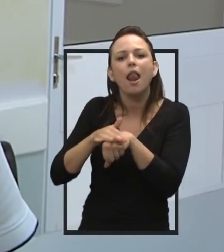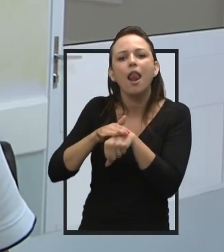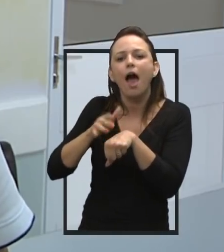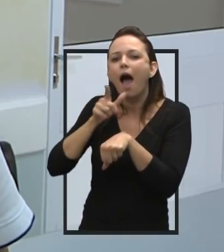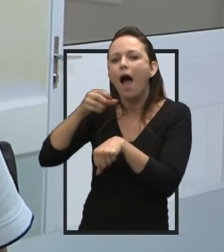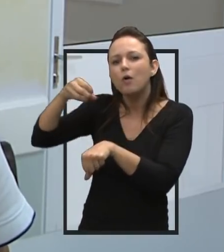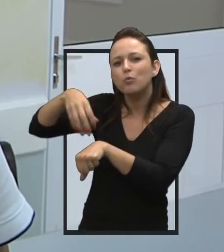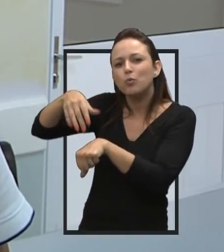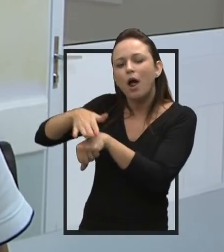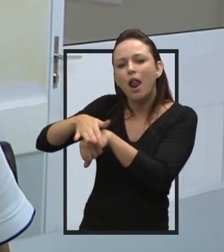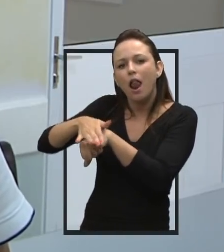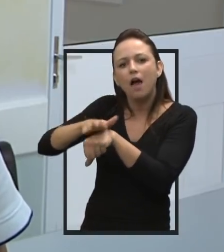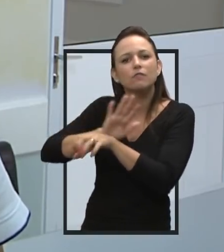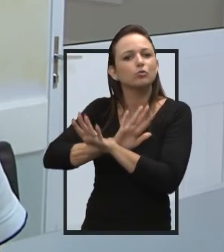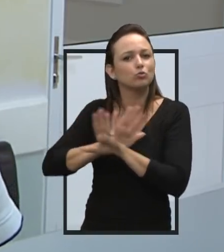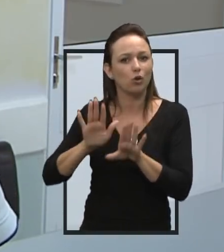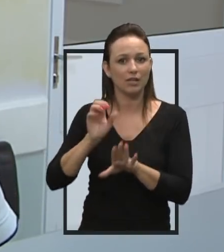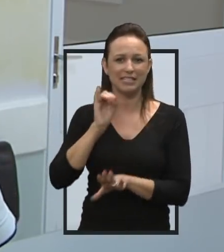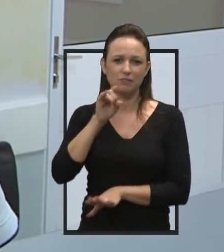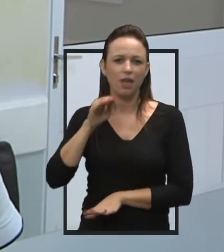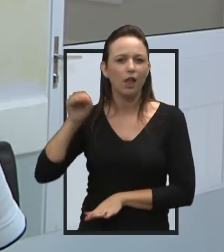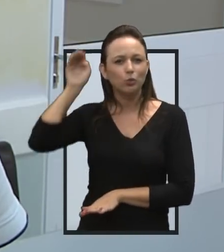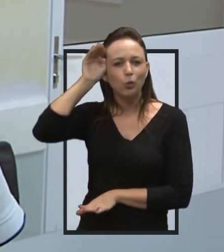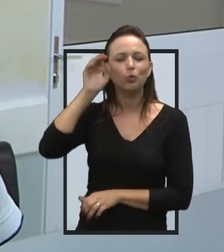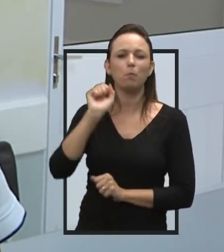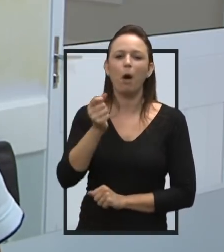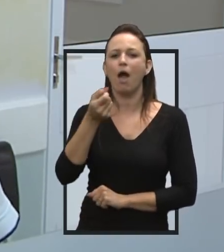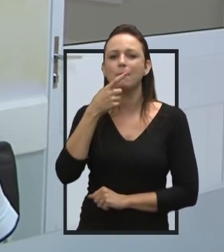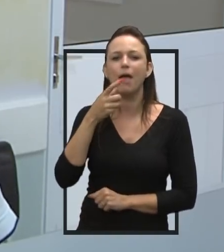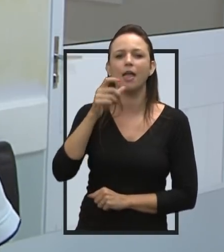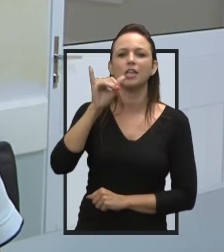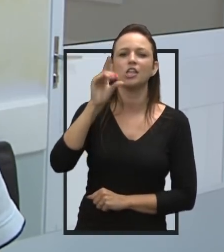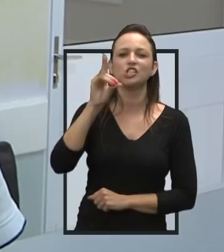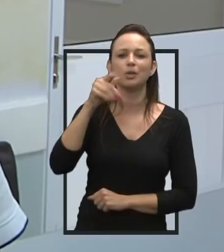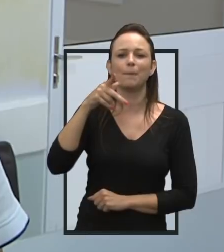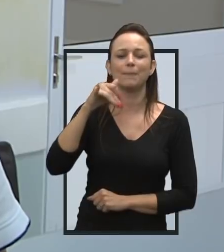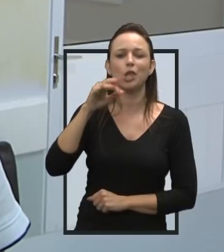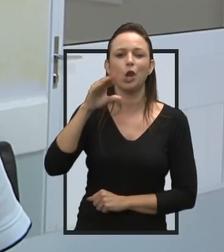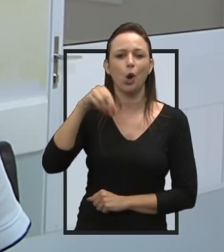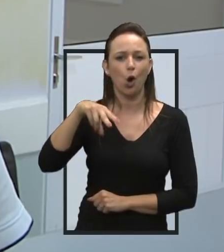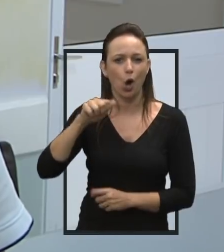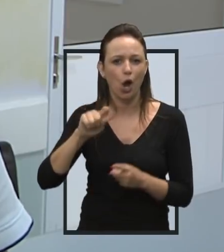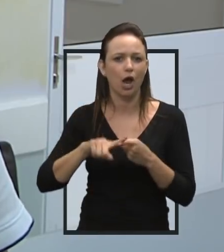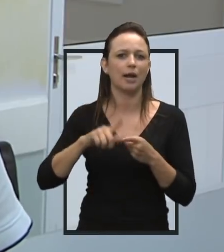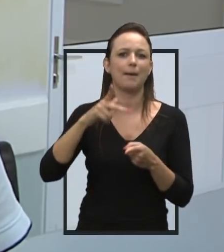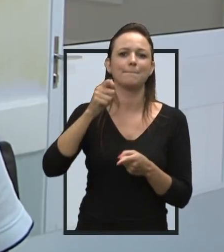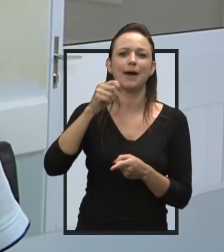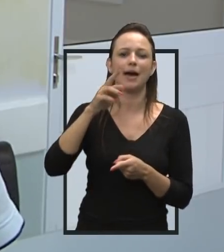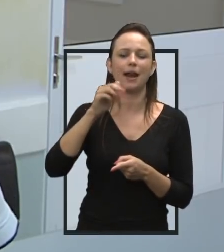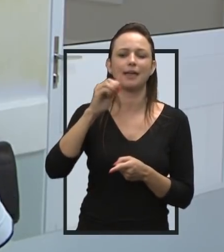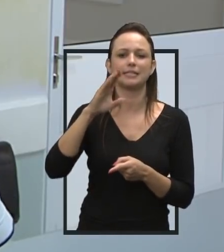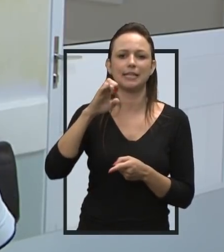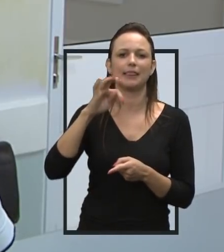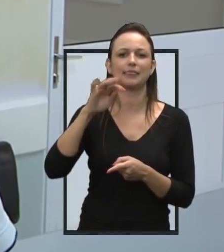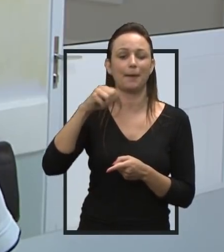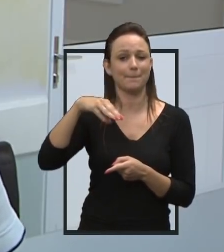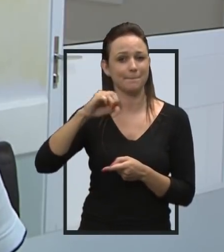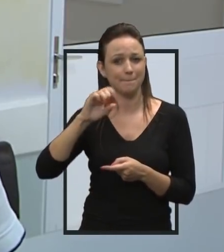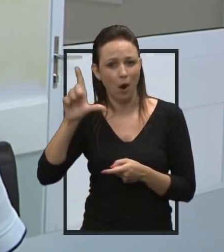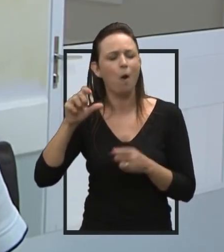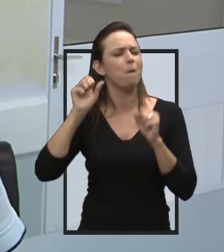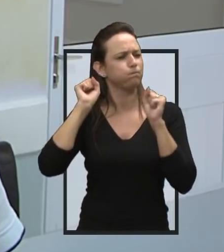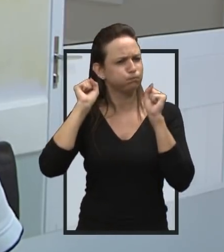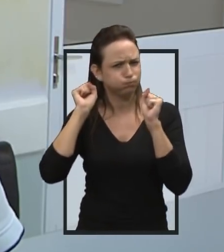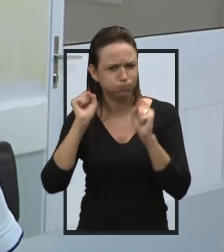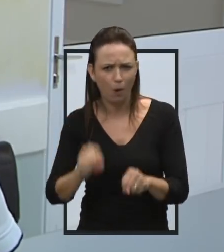local. Se for adulto, você pode usar dipirona, paracetamol, evitar anti-inflamatório, que às vezes faz